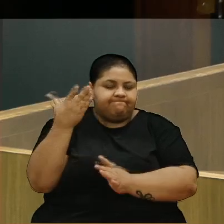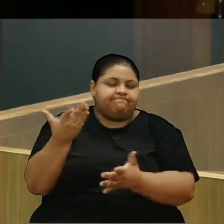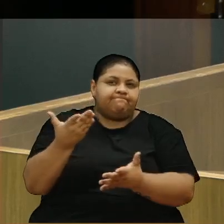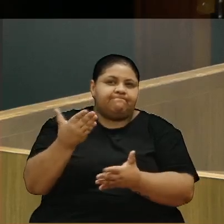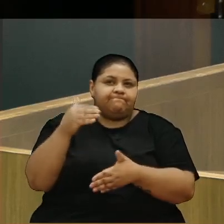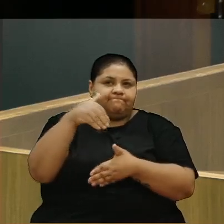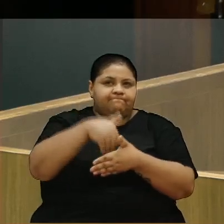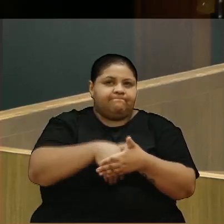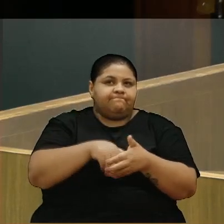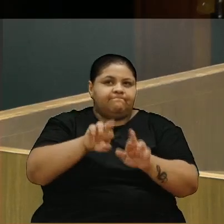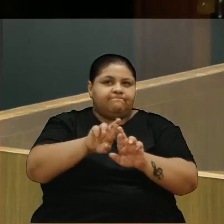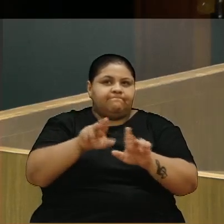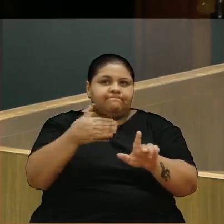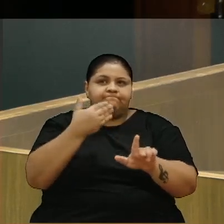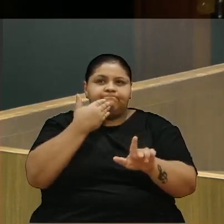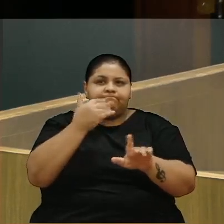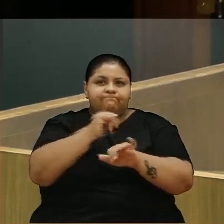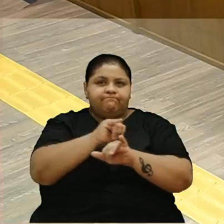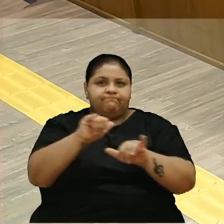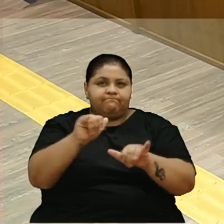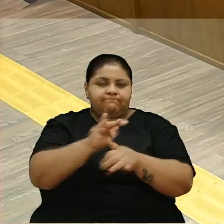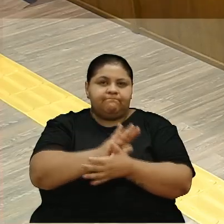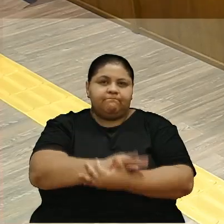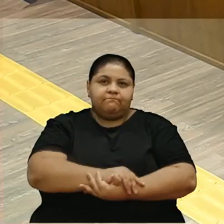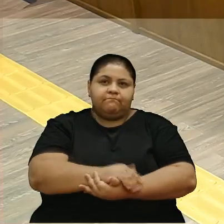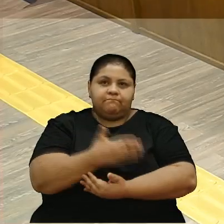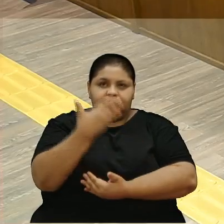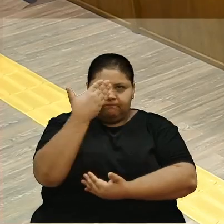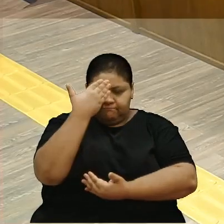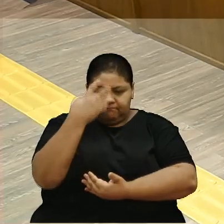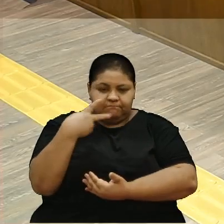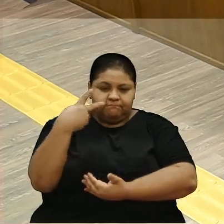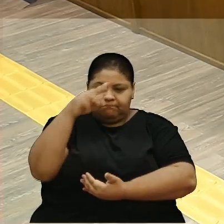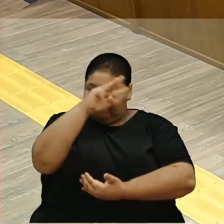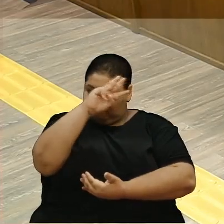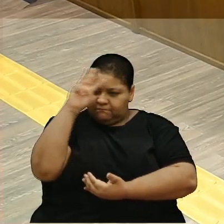voto contrário ao pedido de informação. Obrigada, vereador Juliano Valim. Com a palavra.